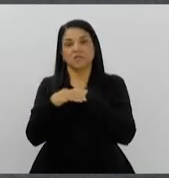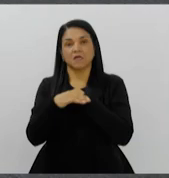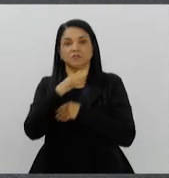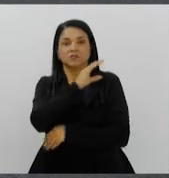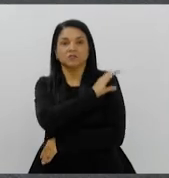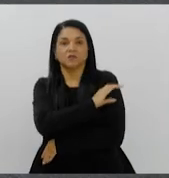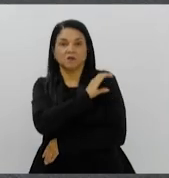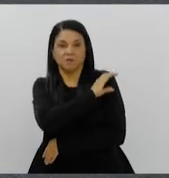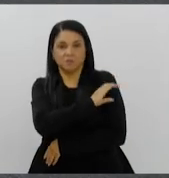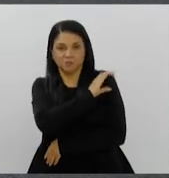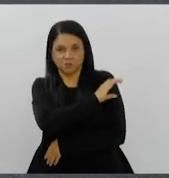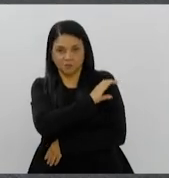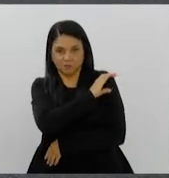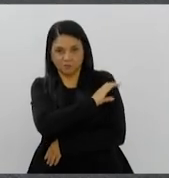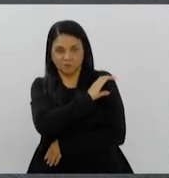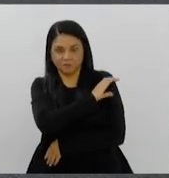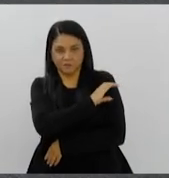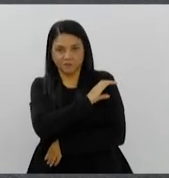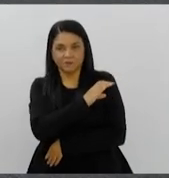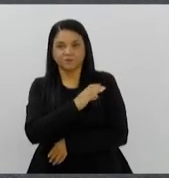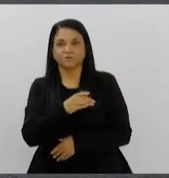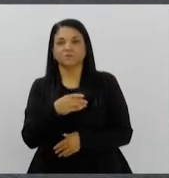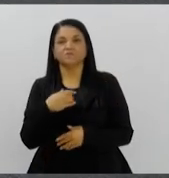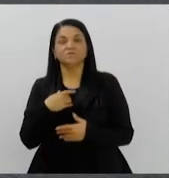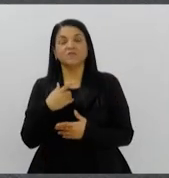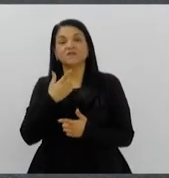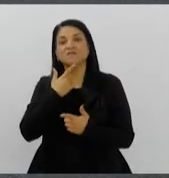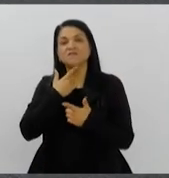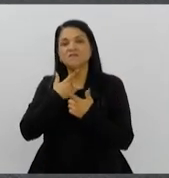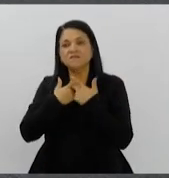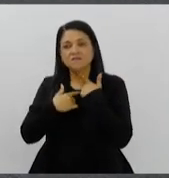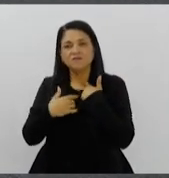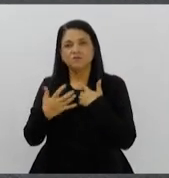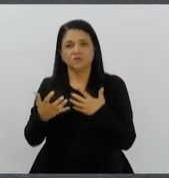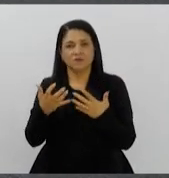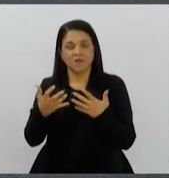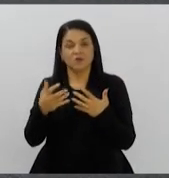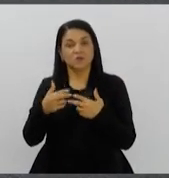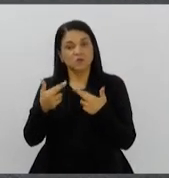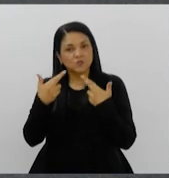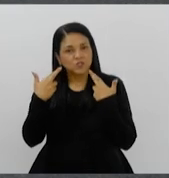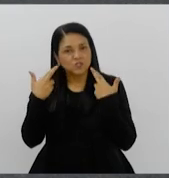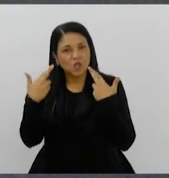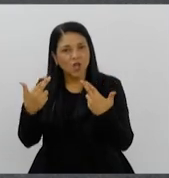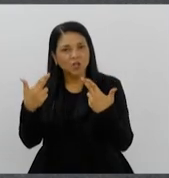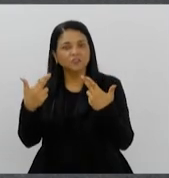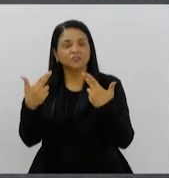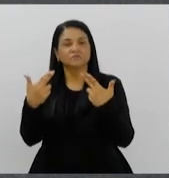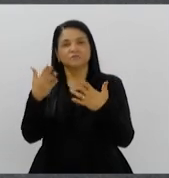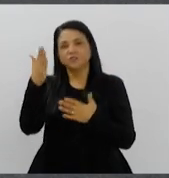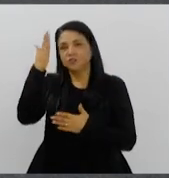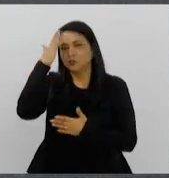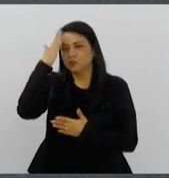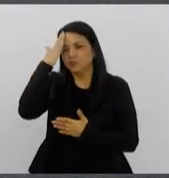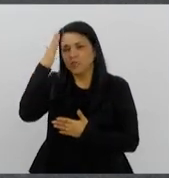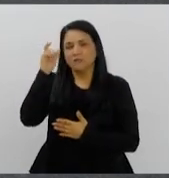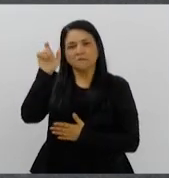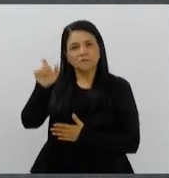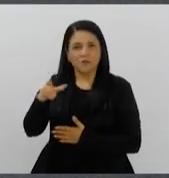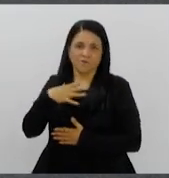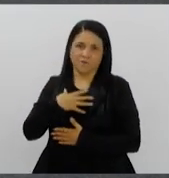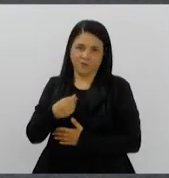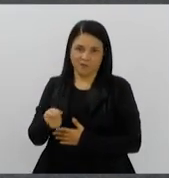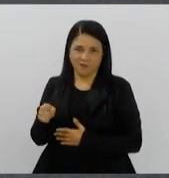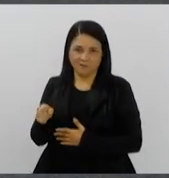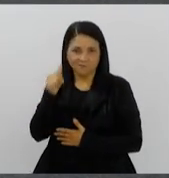dos Goitacazes, e quero aqui desejar sorte, sucesso, e que ela faça um